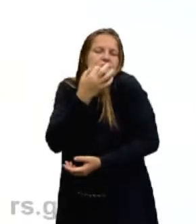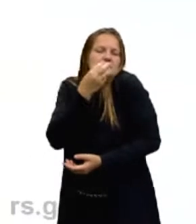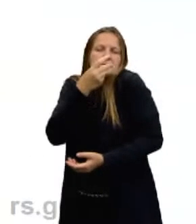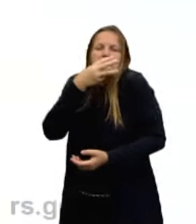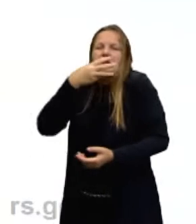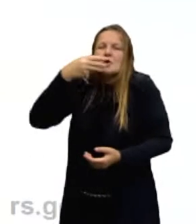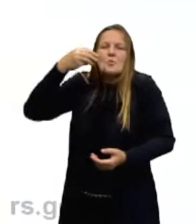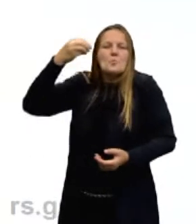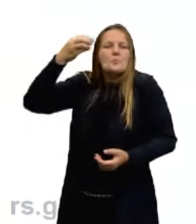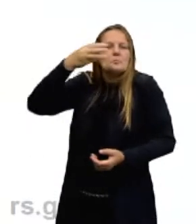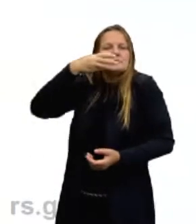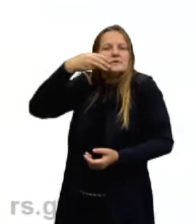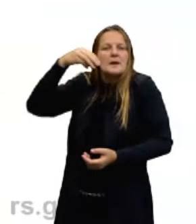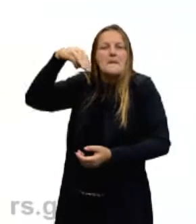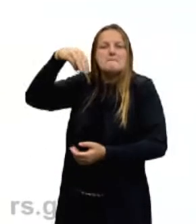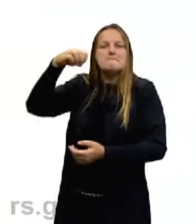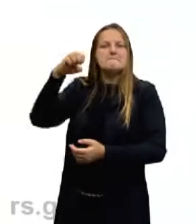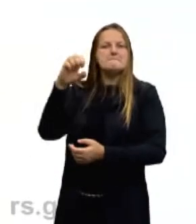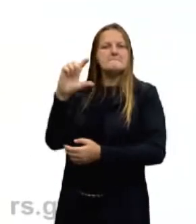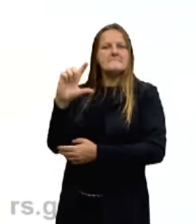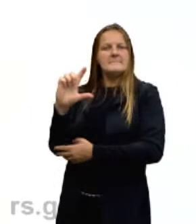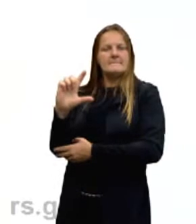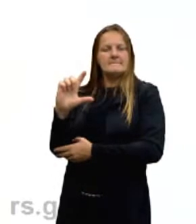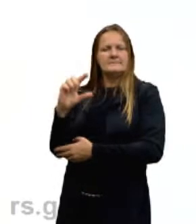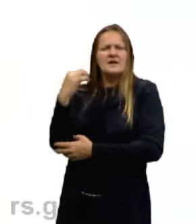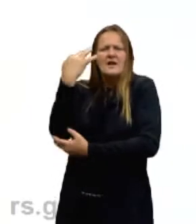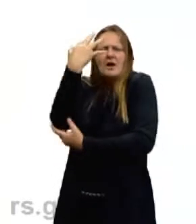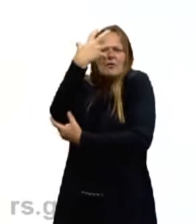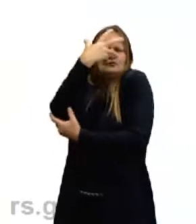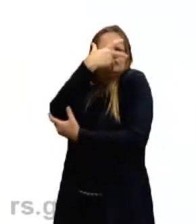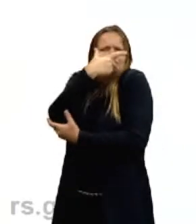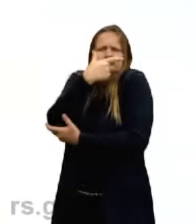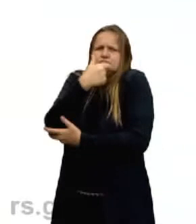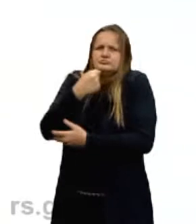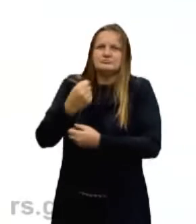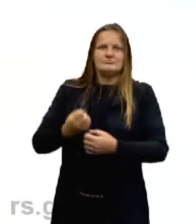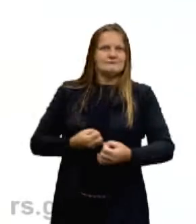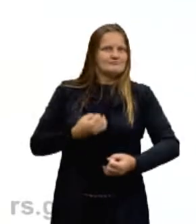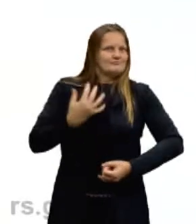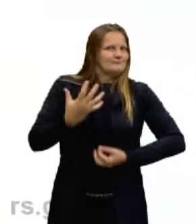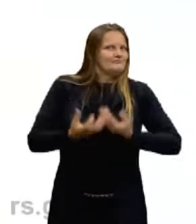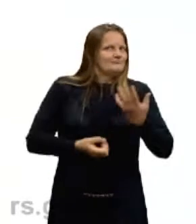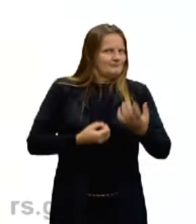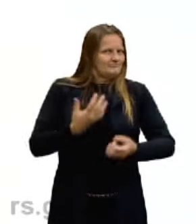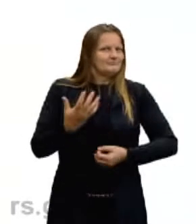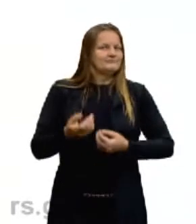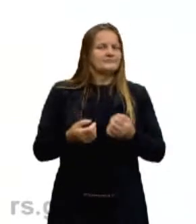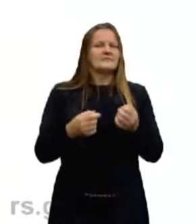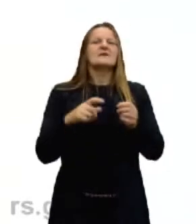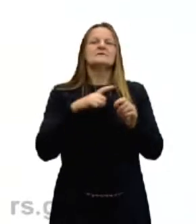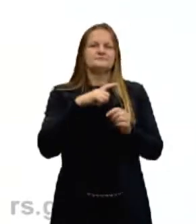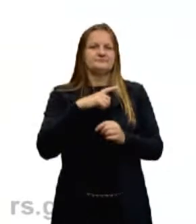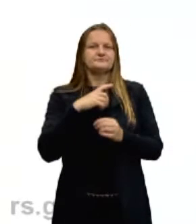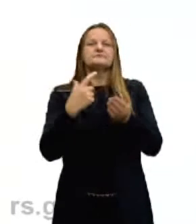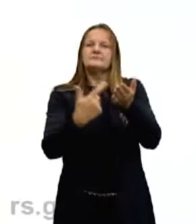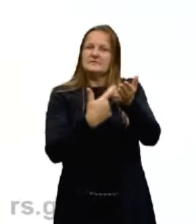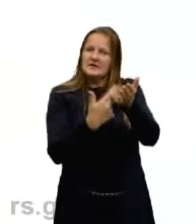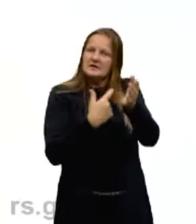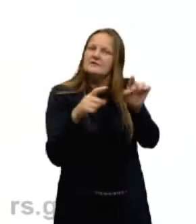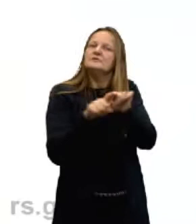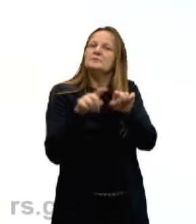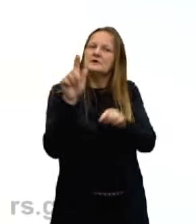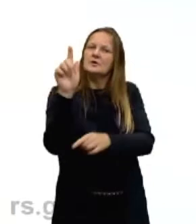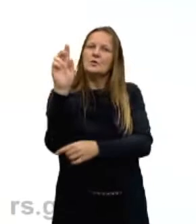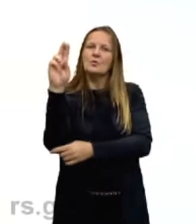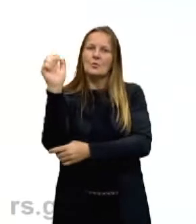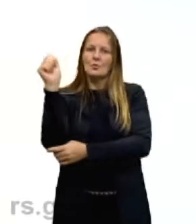banhar de tão bela que era Iracema Então é isso é o Guarani vocês vão ver isso também né